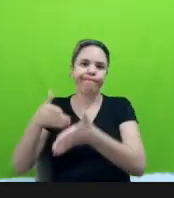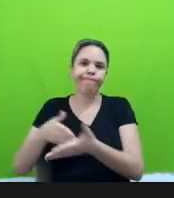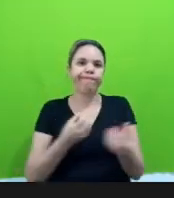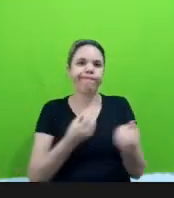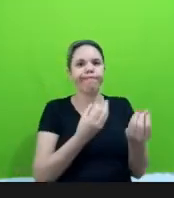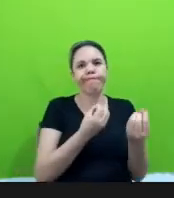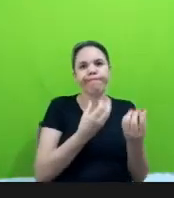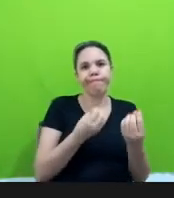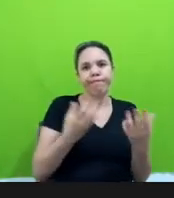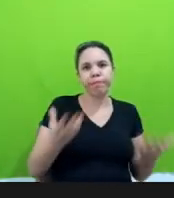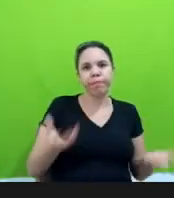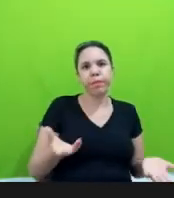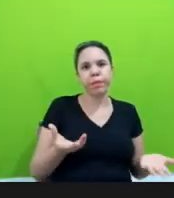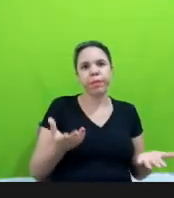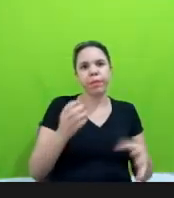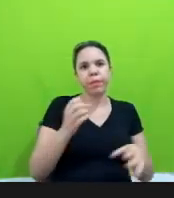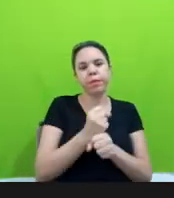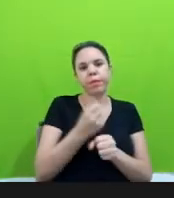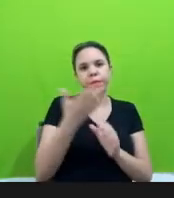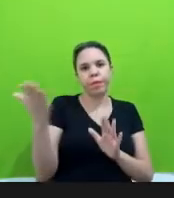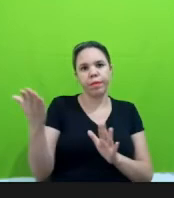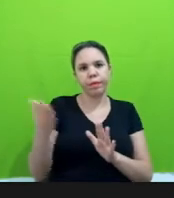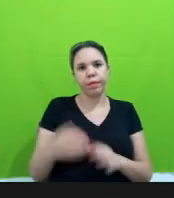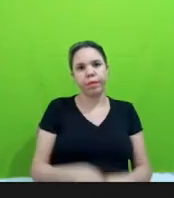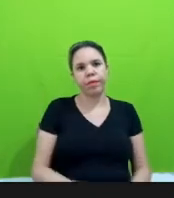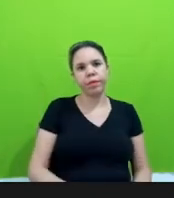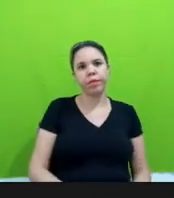e prestação de contas para a sociedade civil.